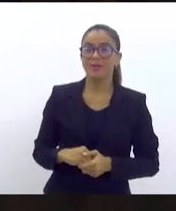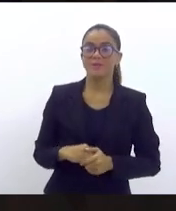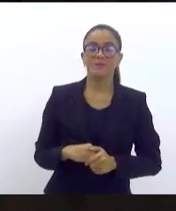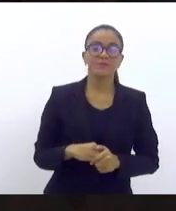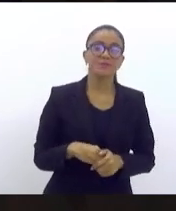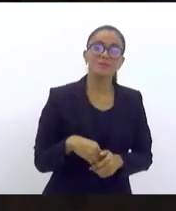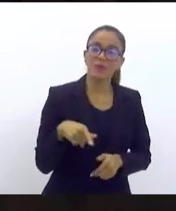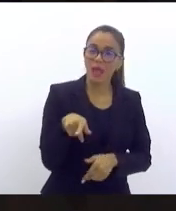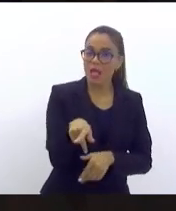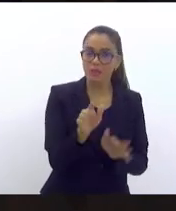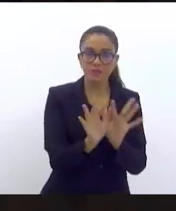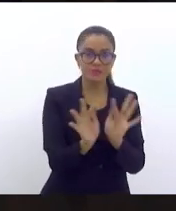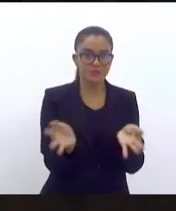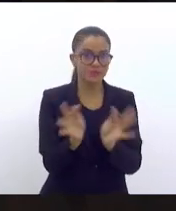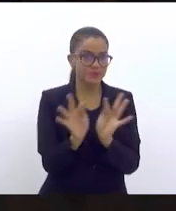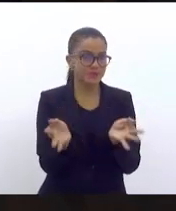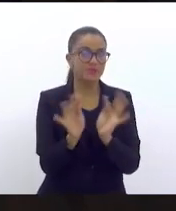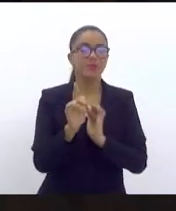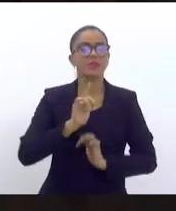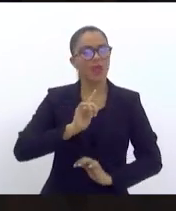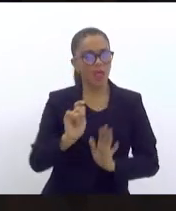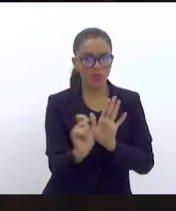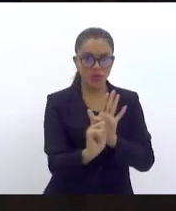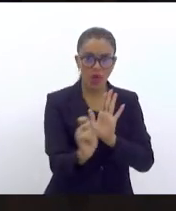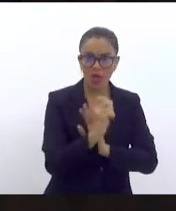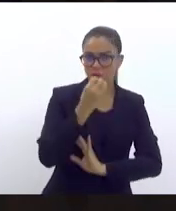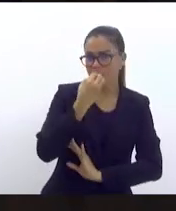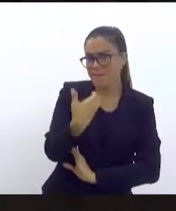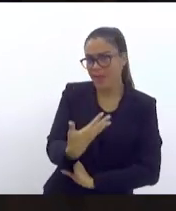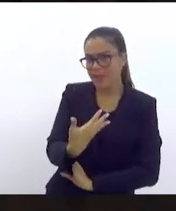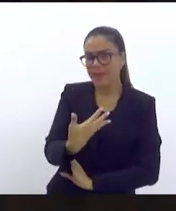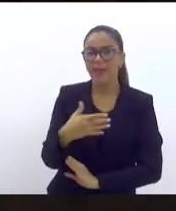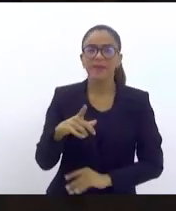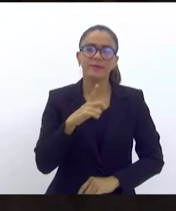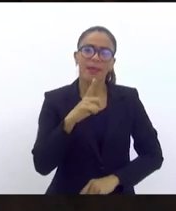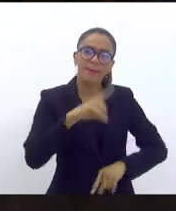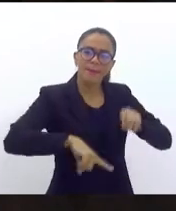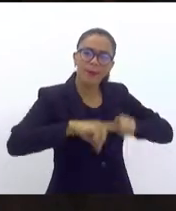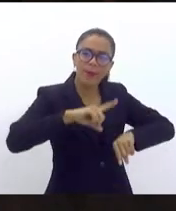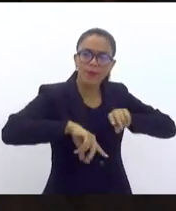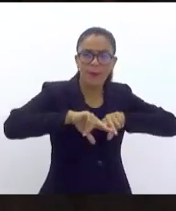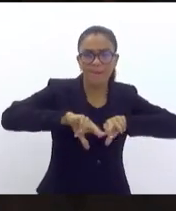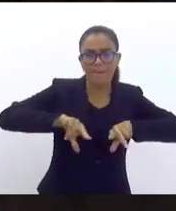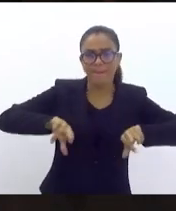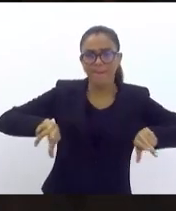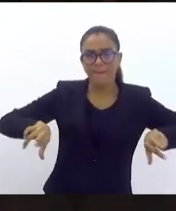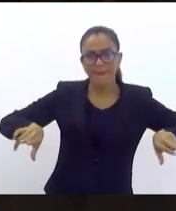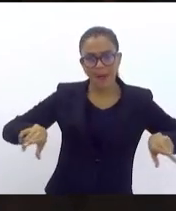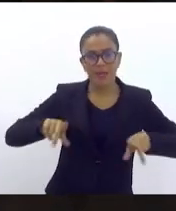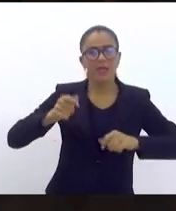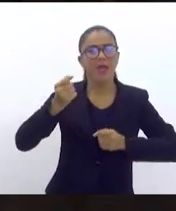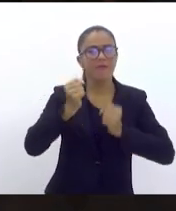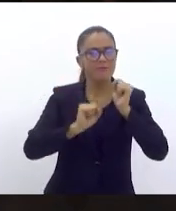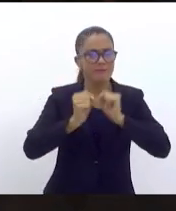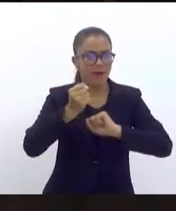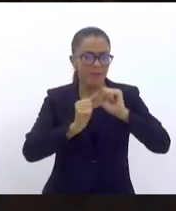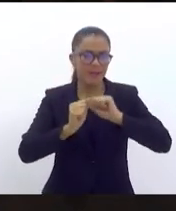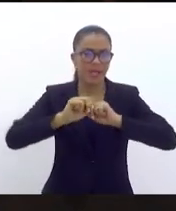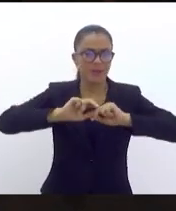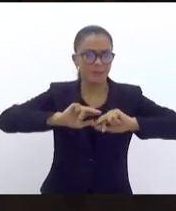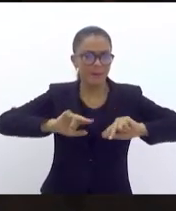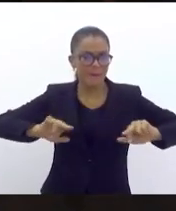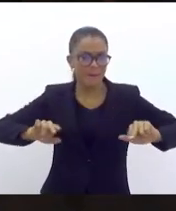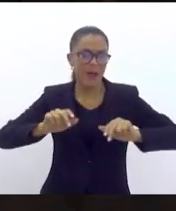que é Sutil que existe uma droga do bem que existem produtos que são derivados da droga que fazem bem